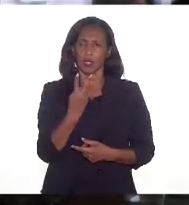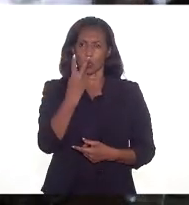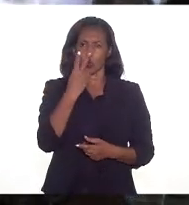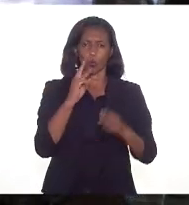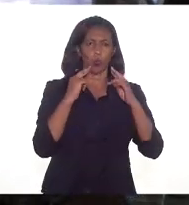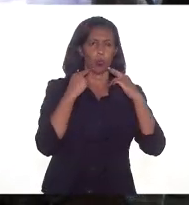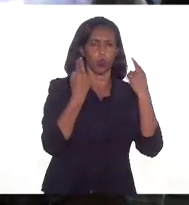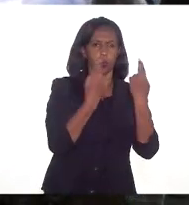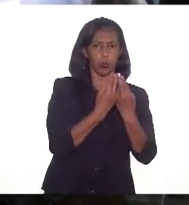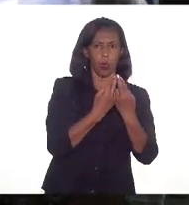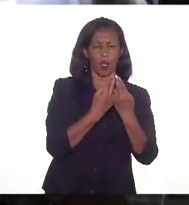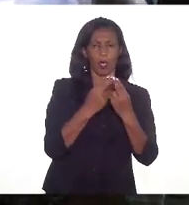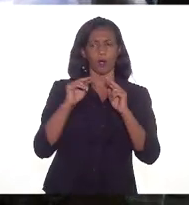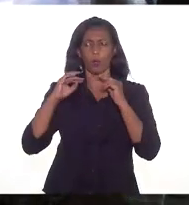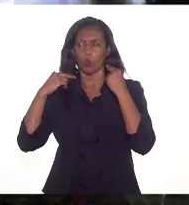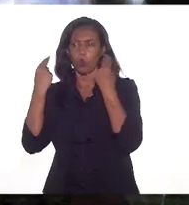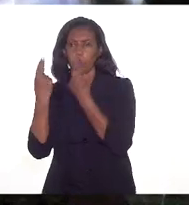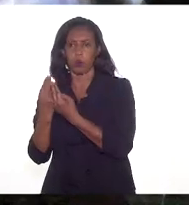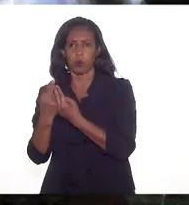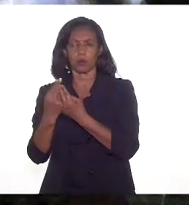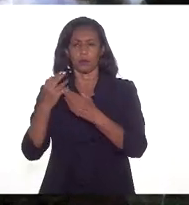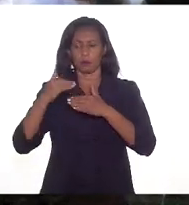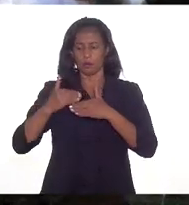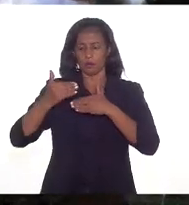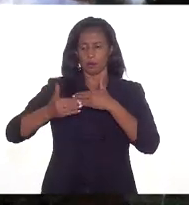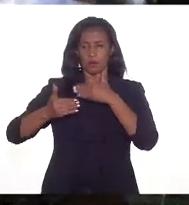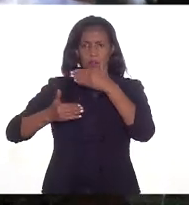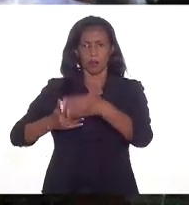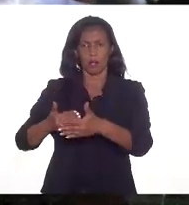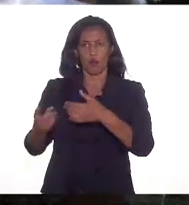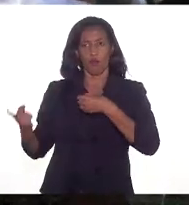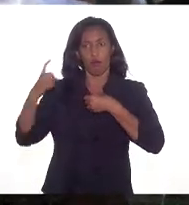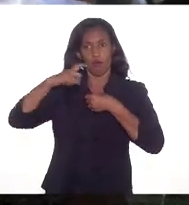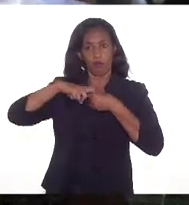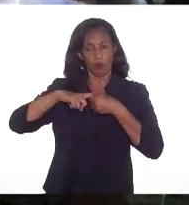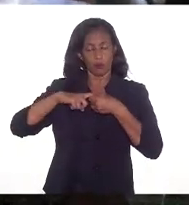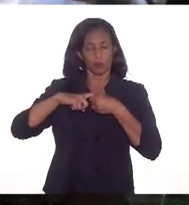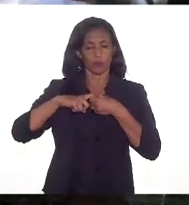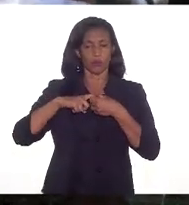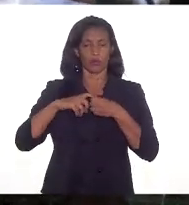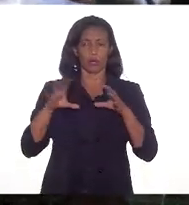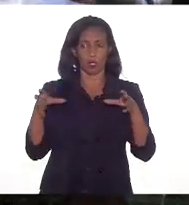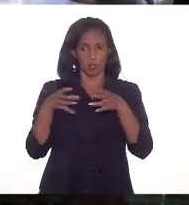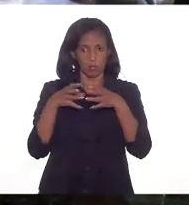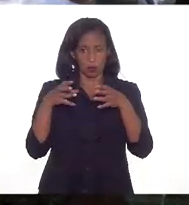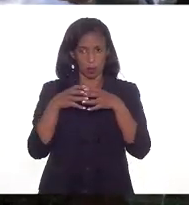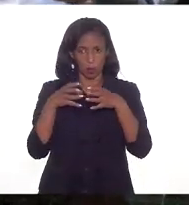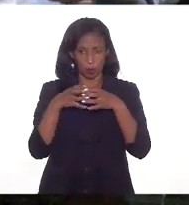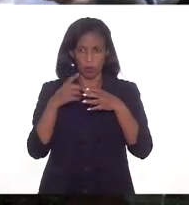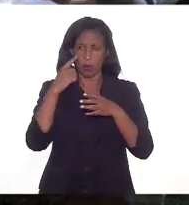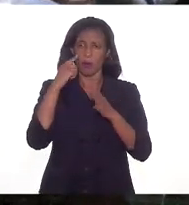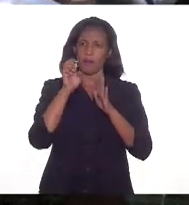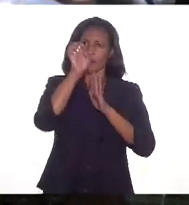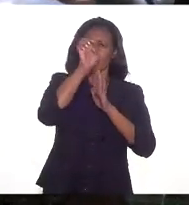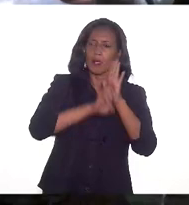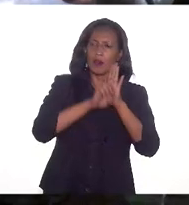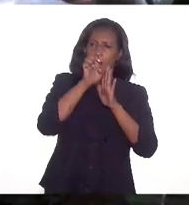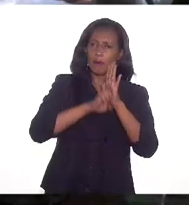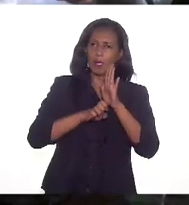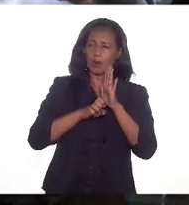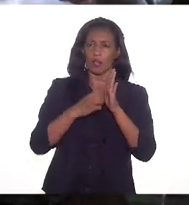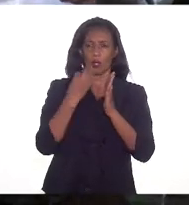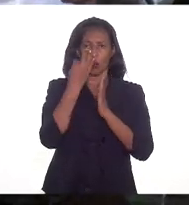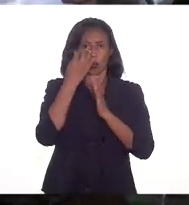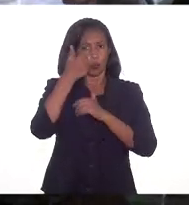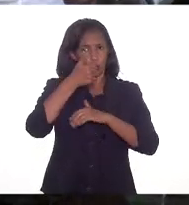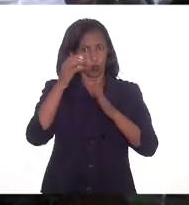2 sessões subsequentes, retornando em seguida a essa comissão para o recebimento de emendas nos termos do artigo